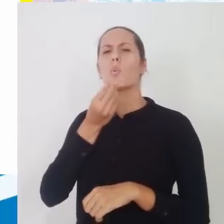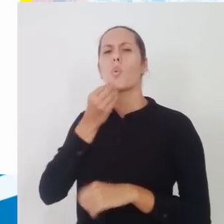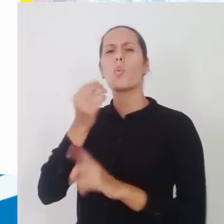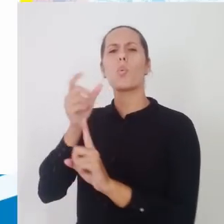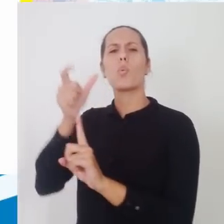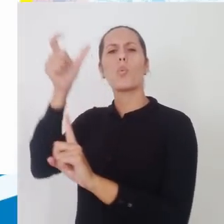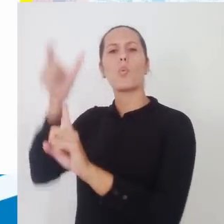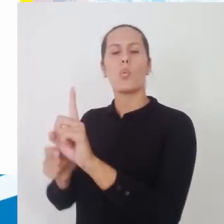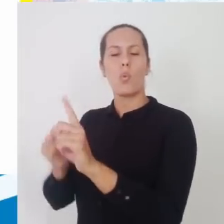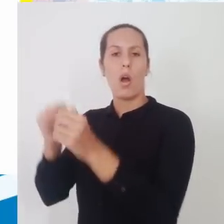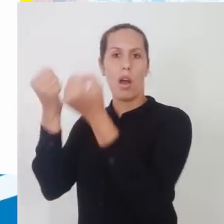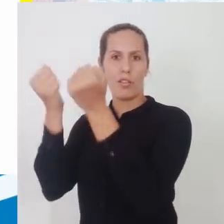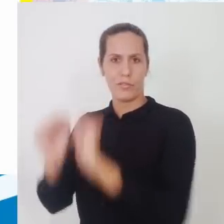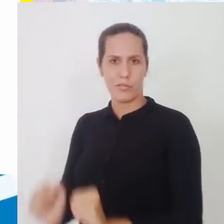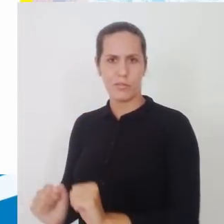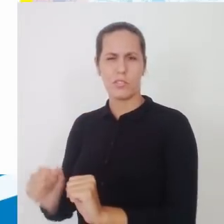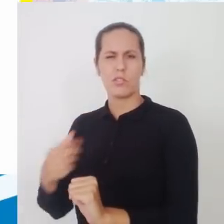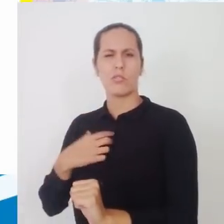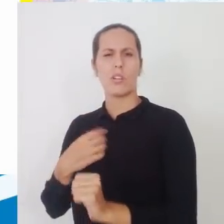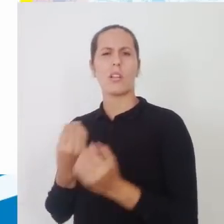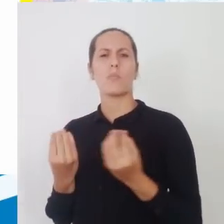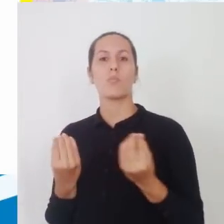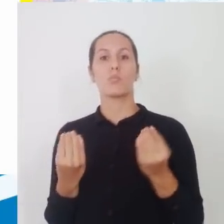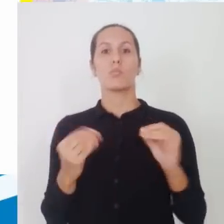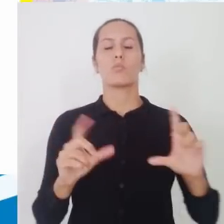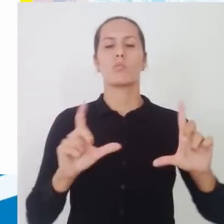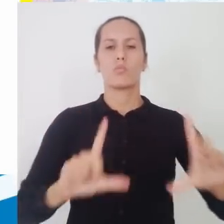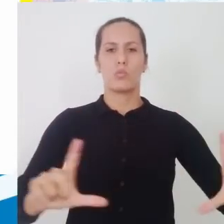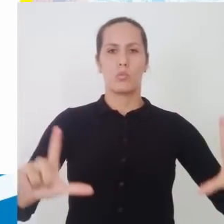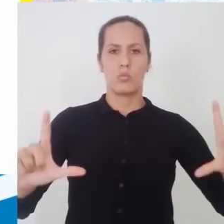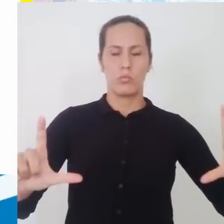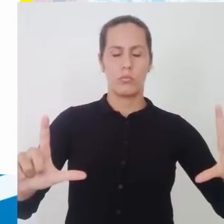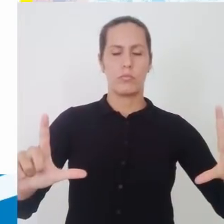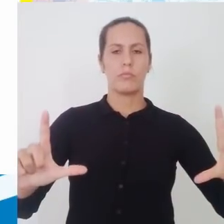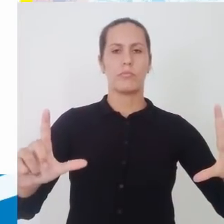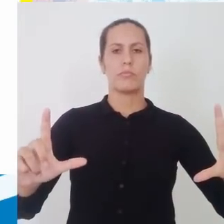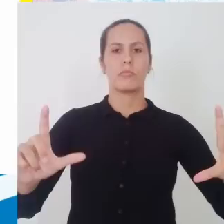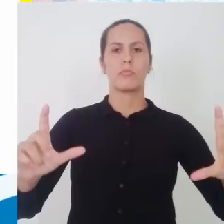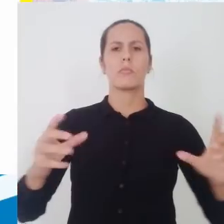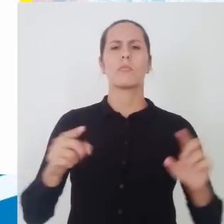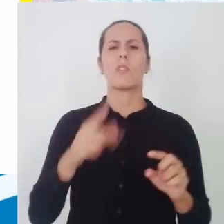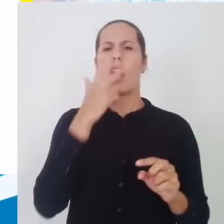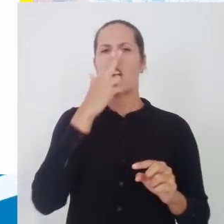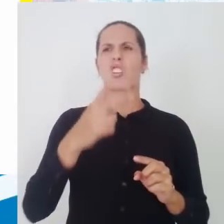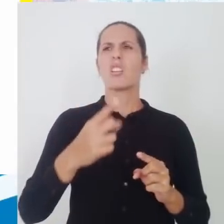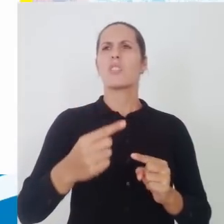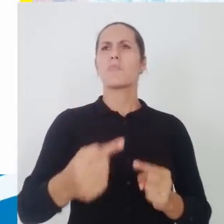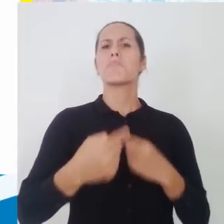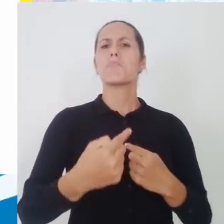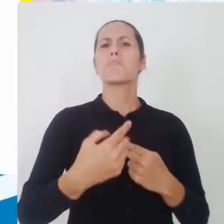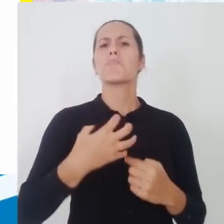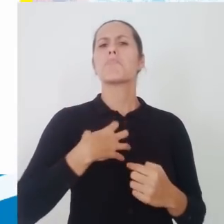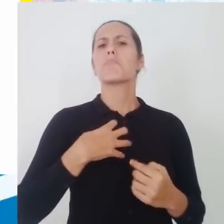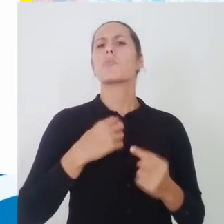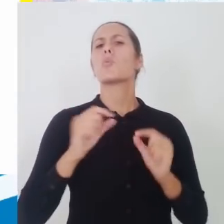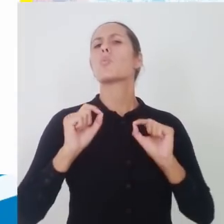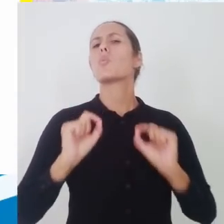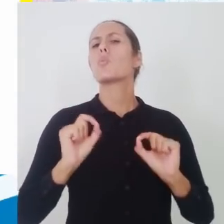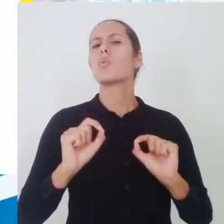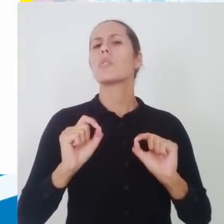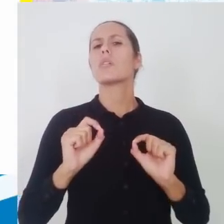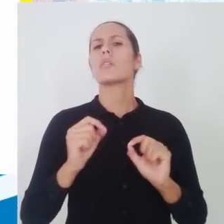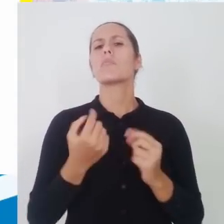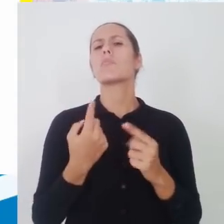duas metades tão distintas uma da outra? A minha outra pergunta é: o que o Ugur Galen